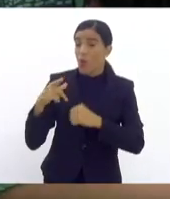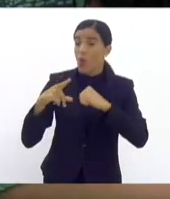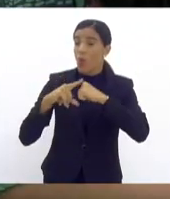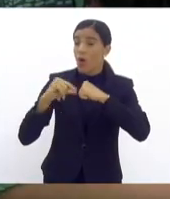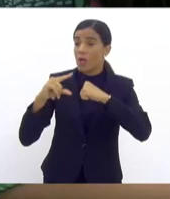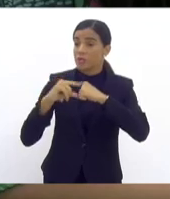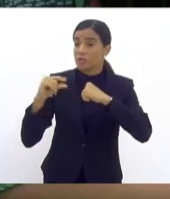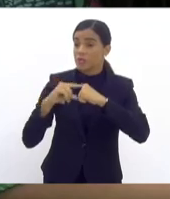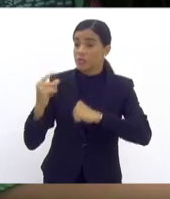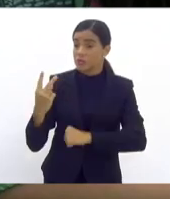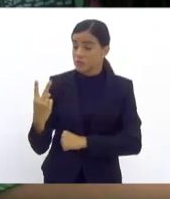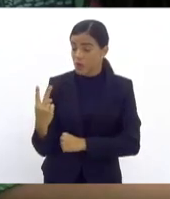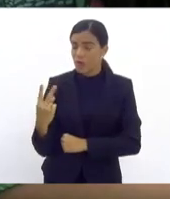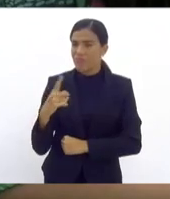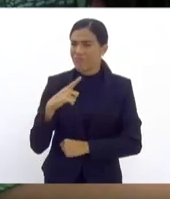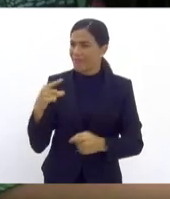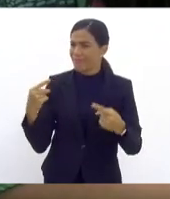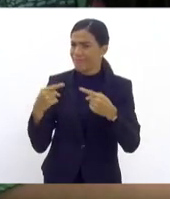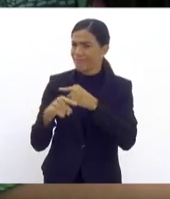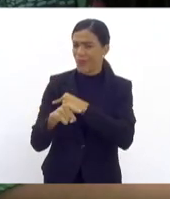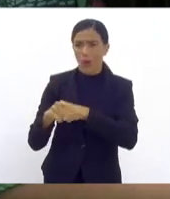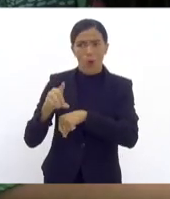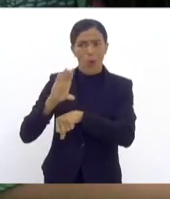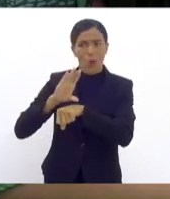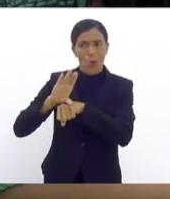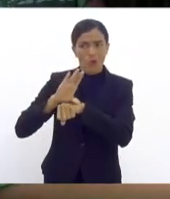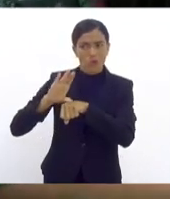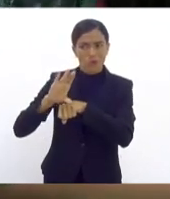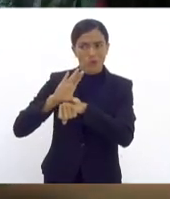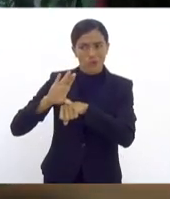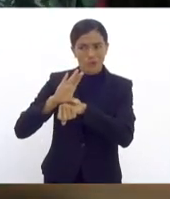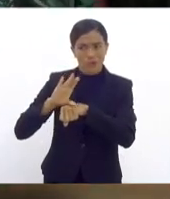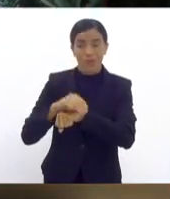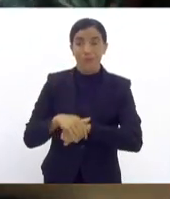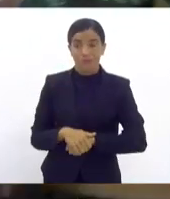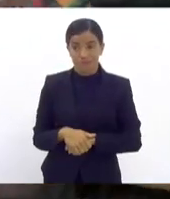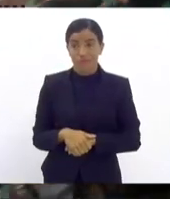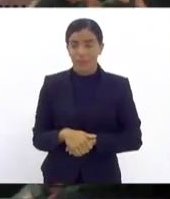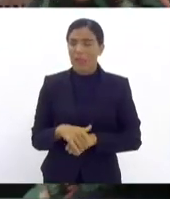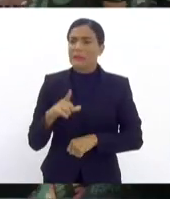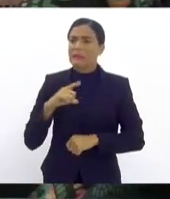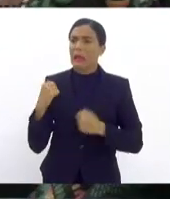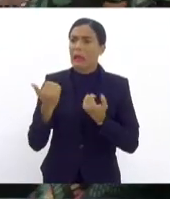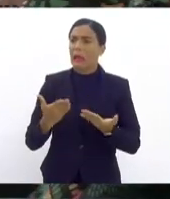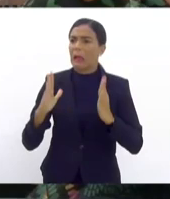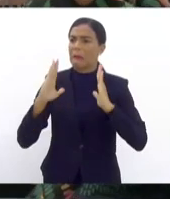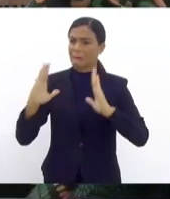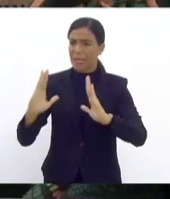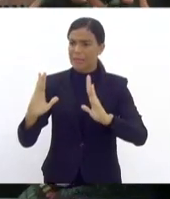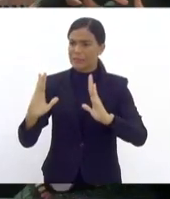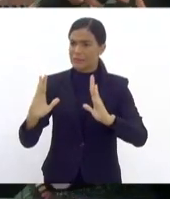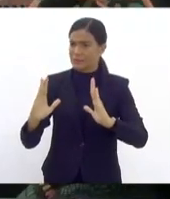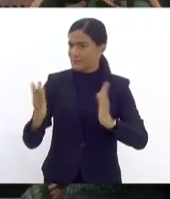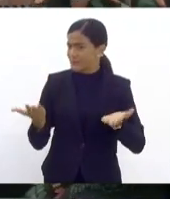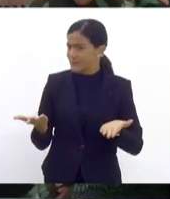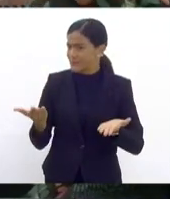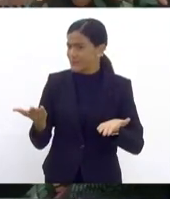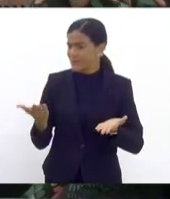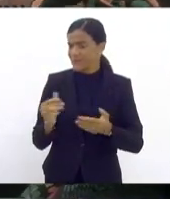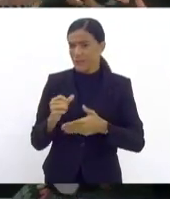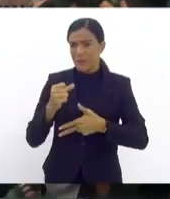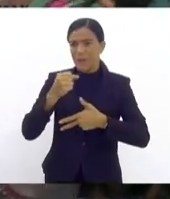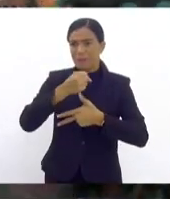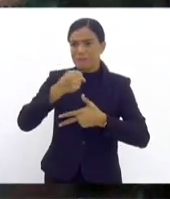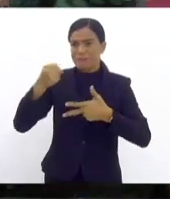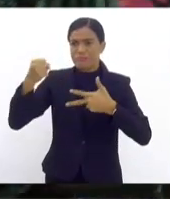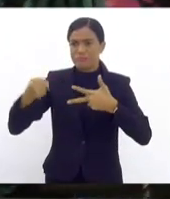uma inconstitucionalidade que está dando prazo para o Executivo. Então, eu queria sugerir ao relator, no artigo 2º, fazer uma